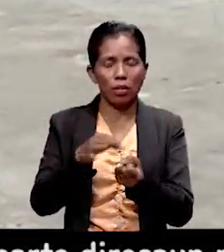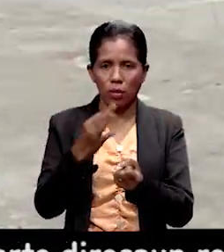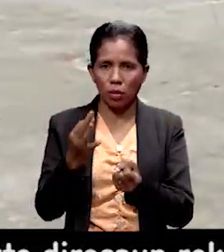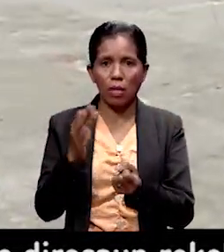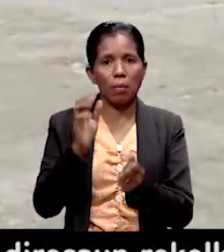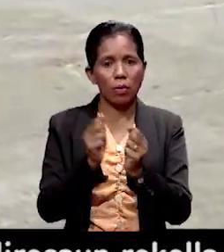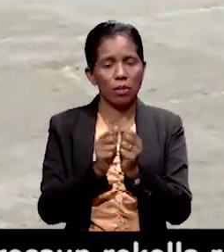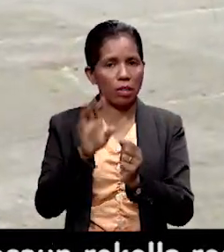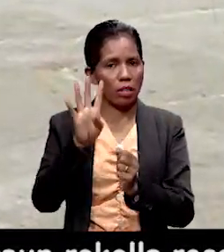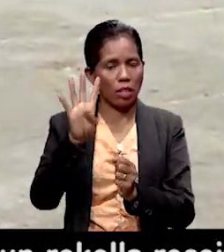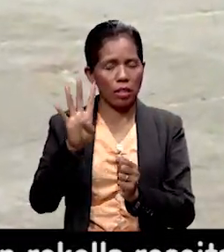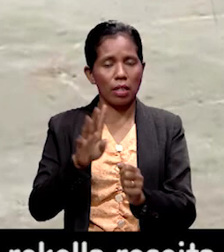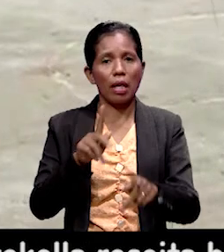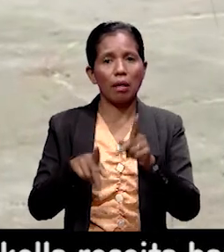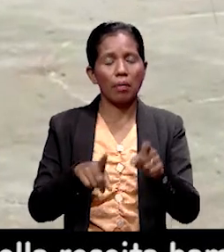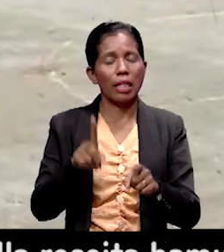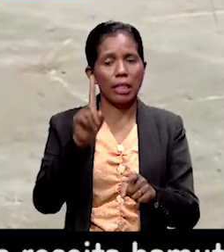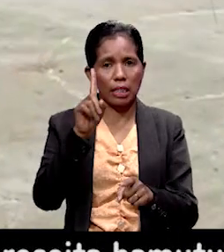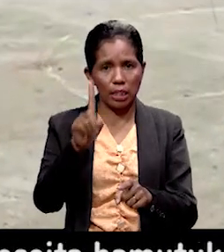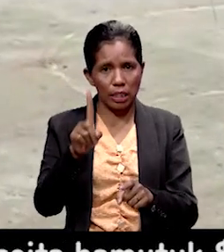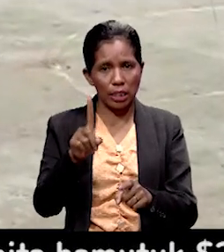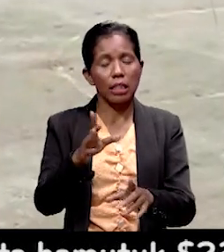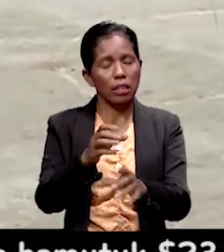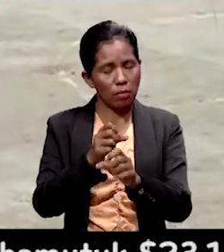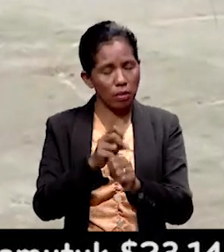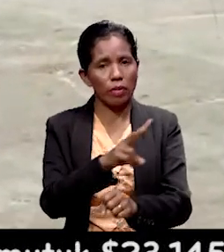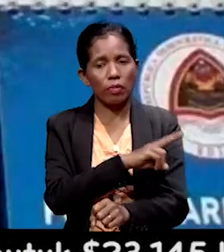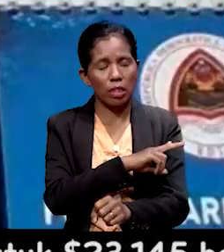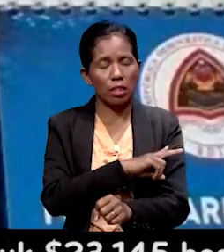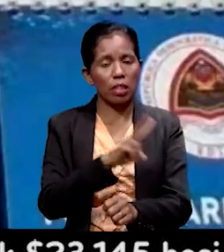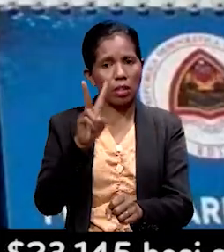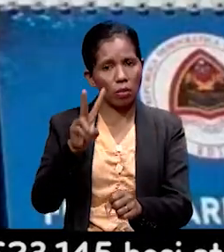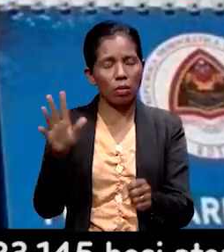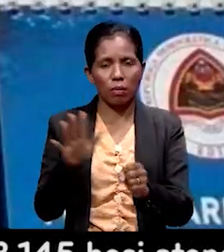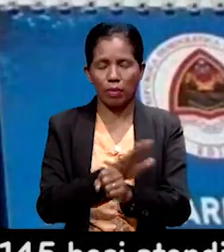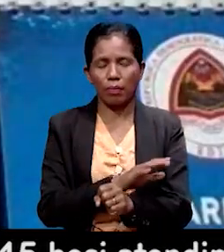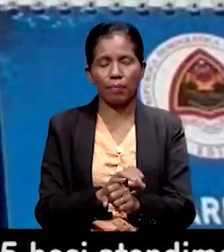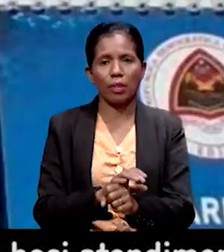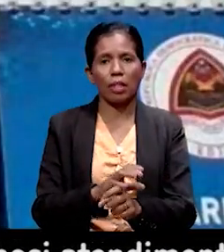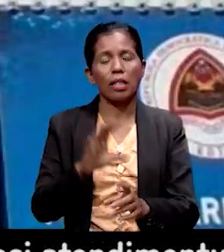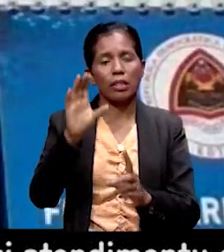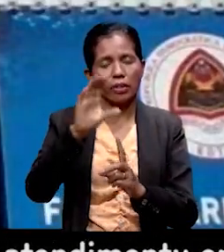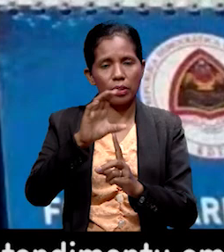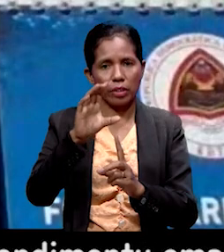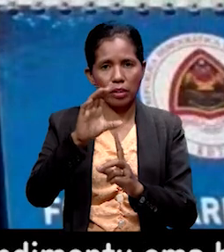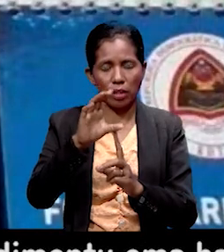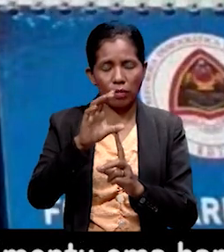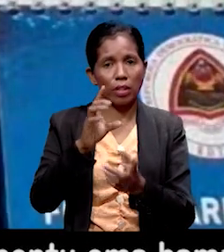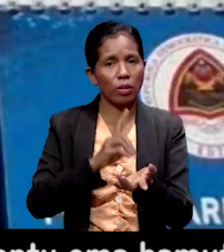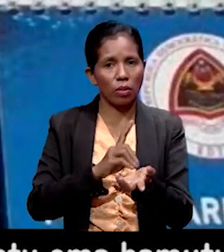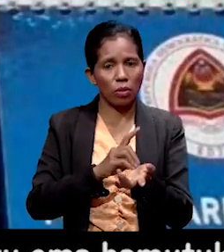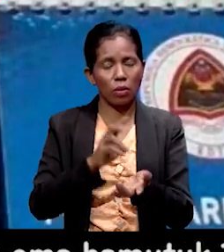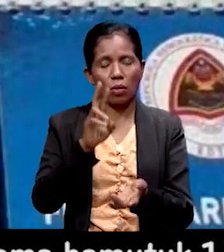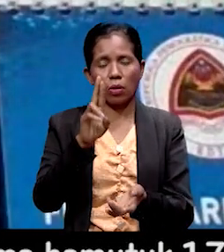sira nain haat ne, nain ida maksimu na vasina doze kompletu. Coordenador Força Tarefa Prevenção no